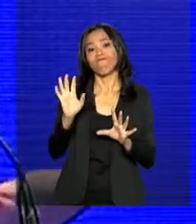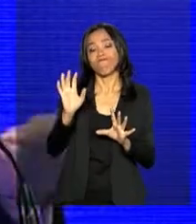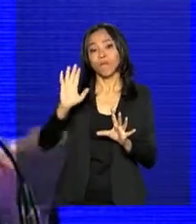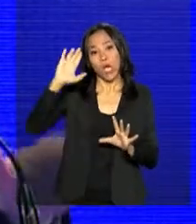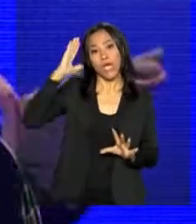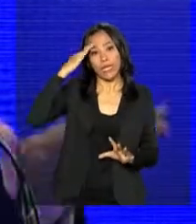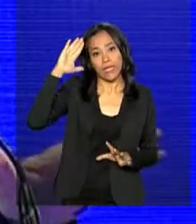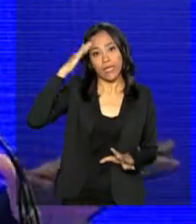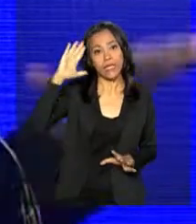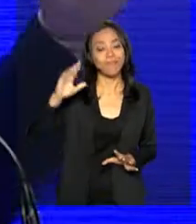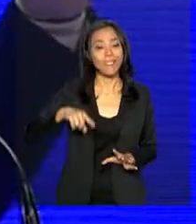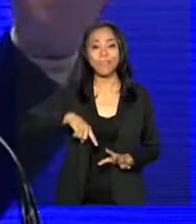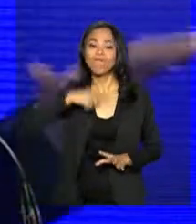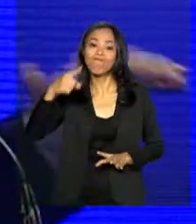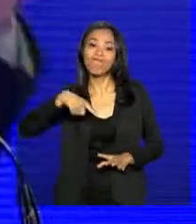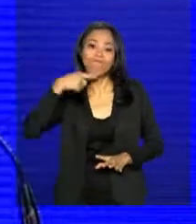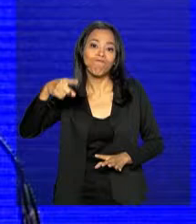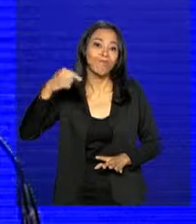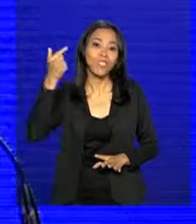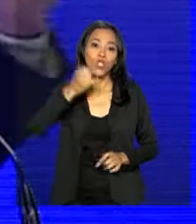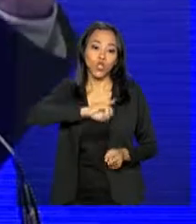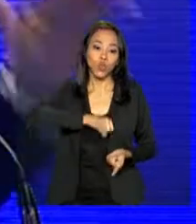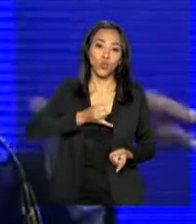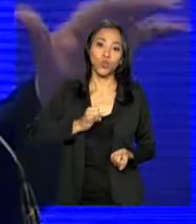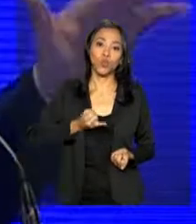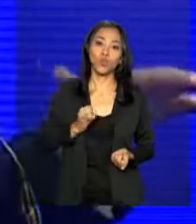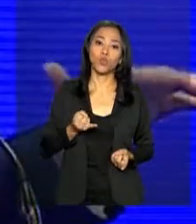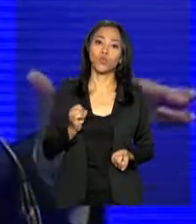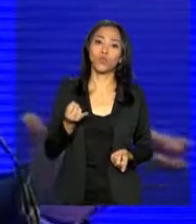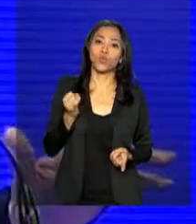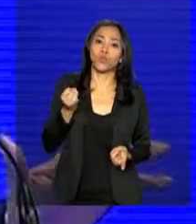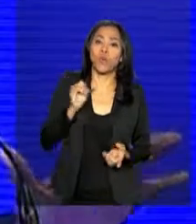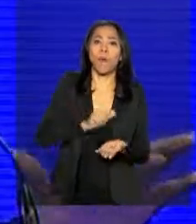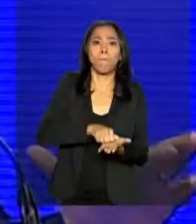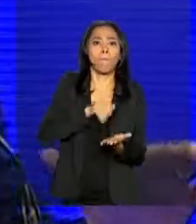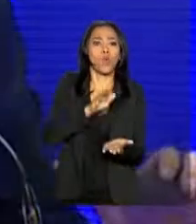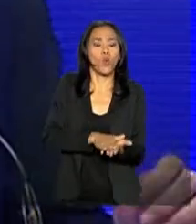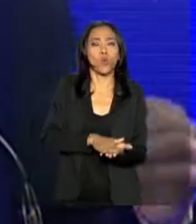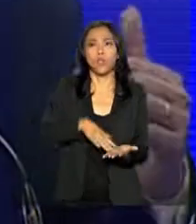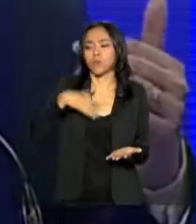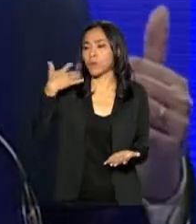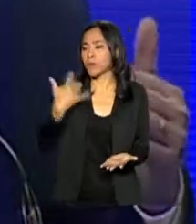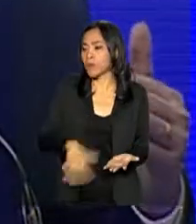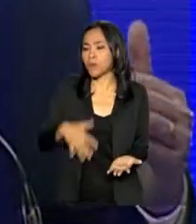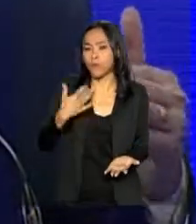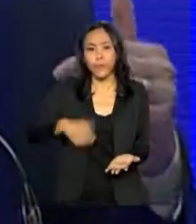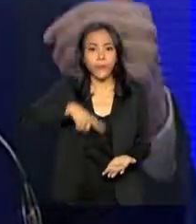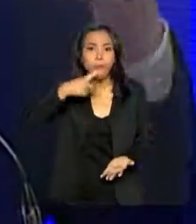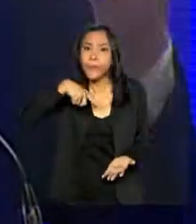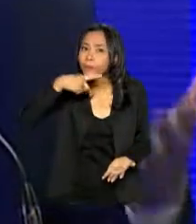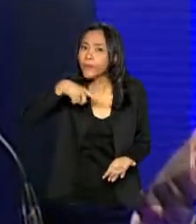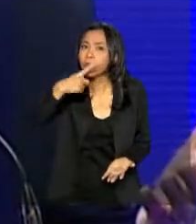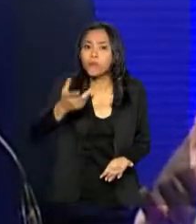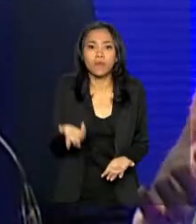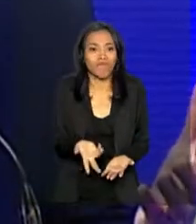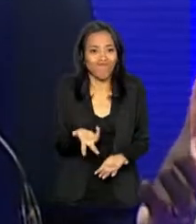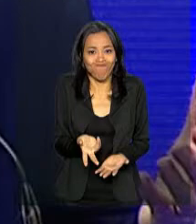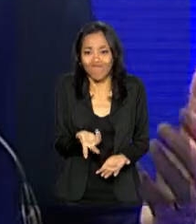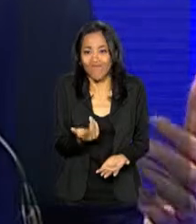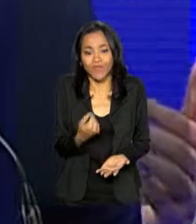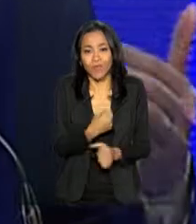que não dava mais para manter juros multas e correções em valores inadequados